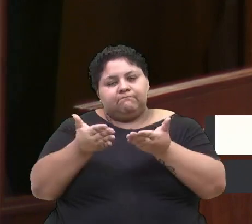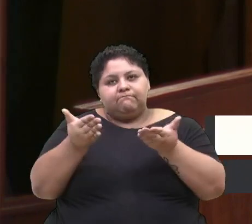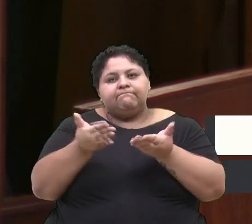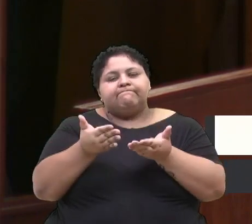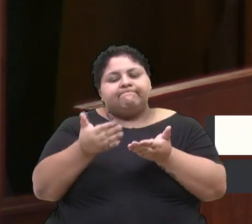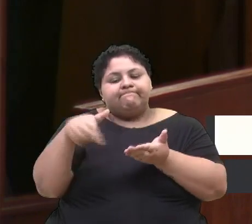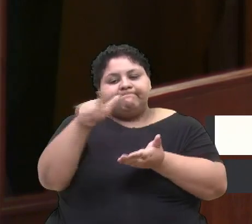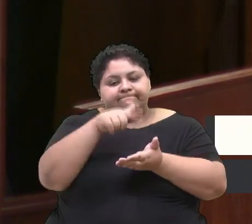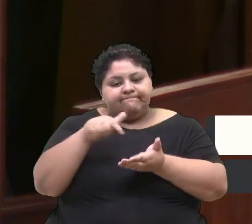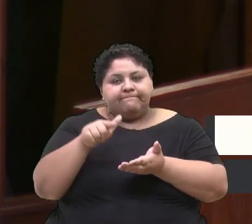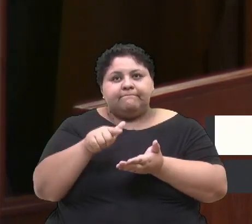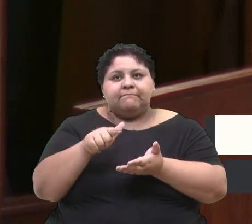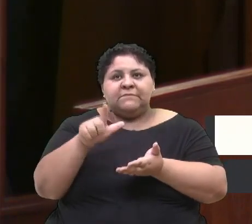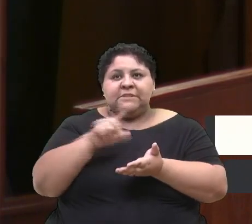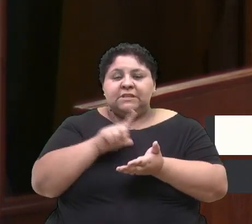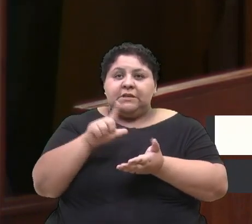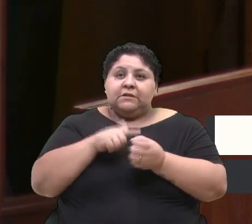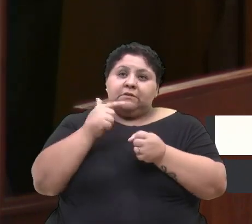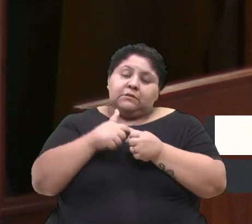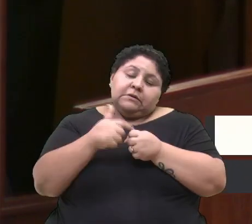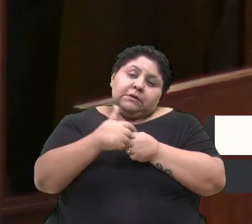a gente tem uma cidade